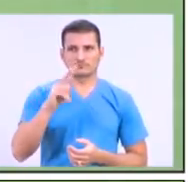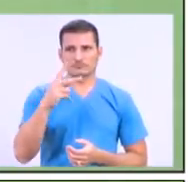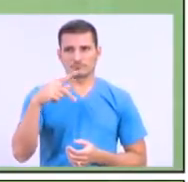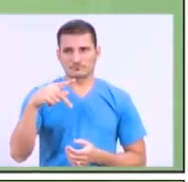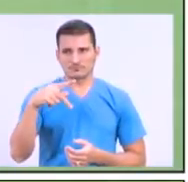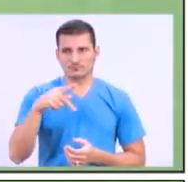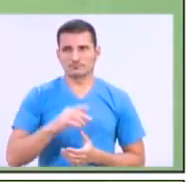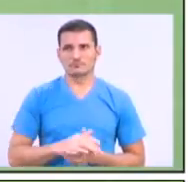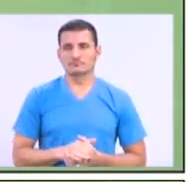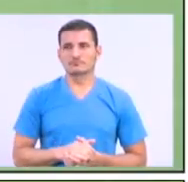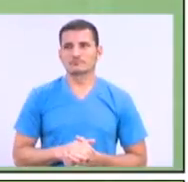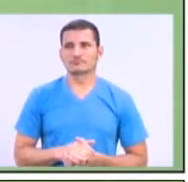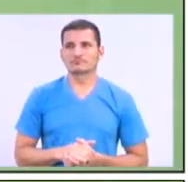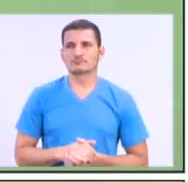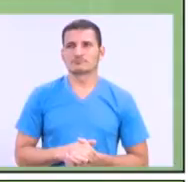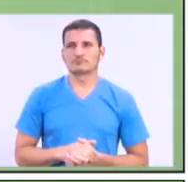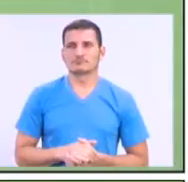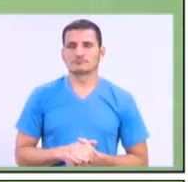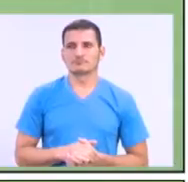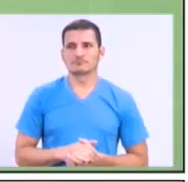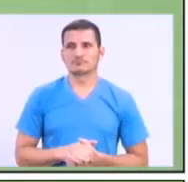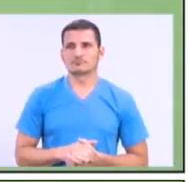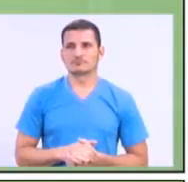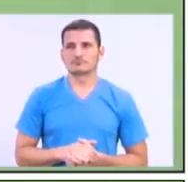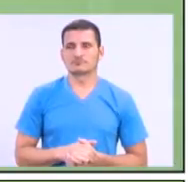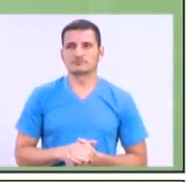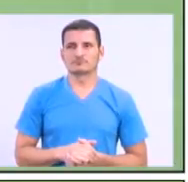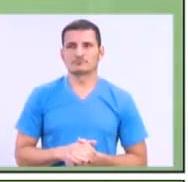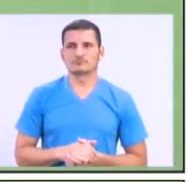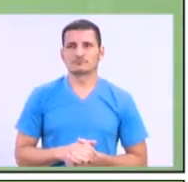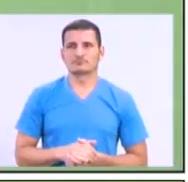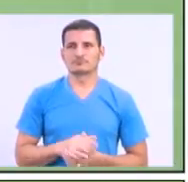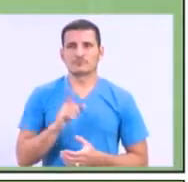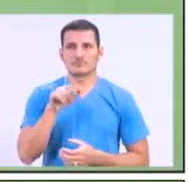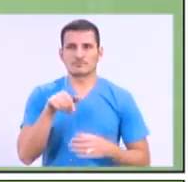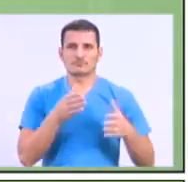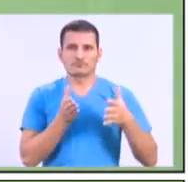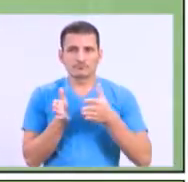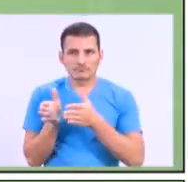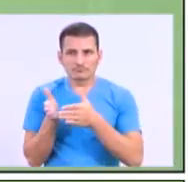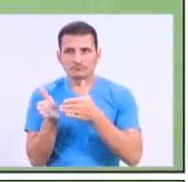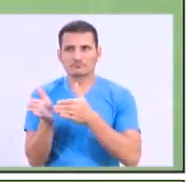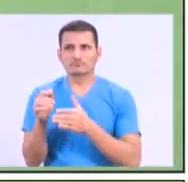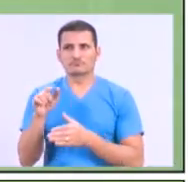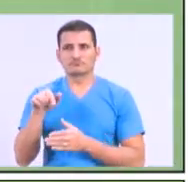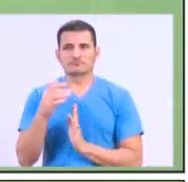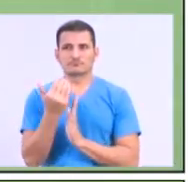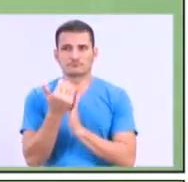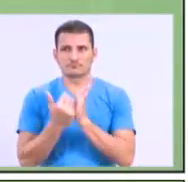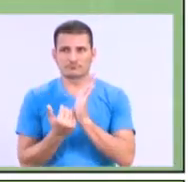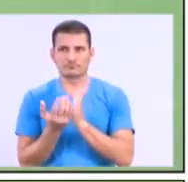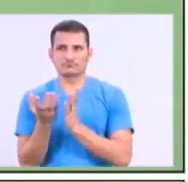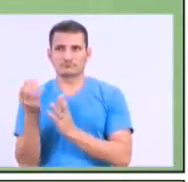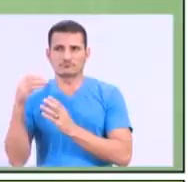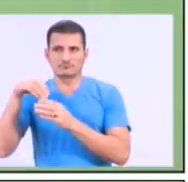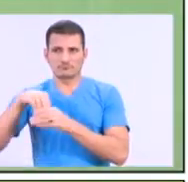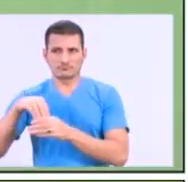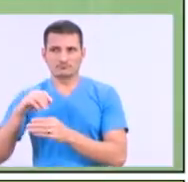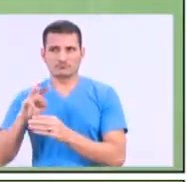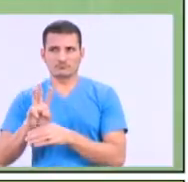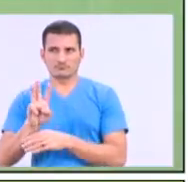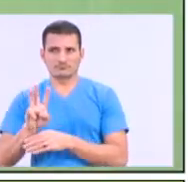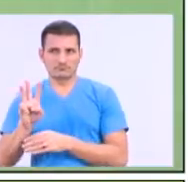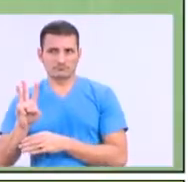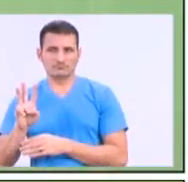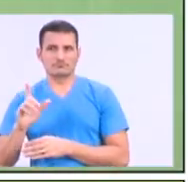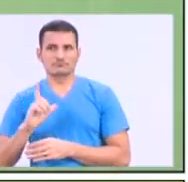fica é essa aqui, esse caminho. Geralmente fica instalado no arquivo de programas, né, EasyPHP, isso